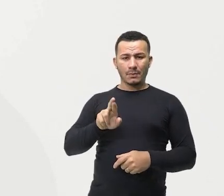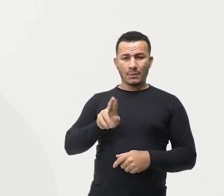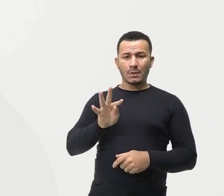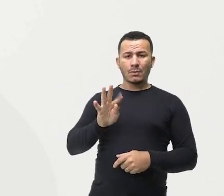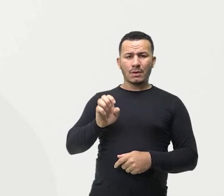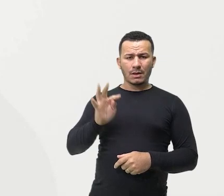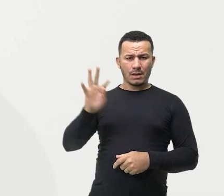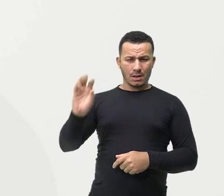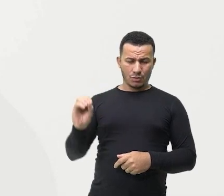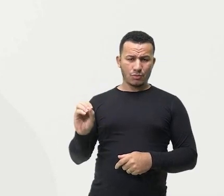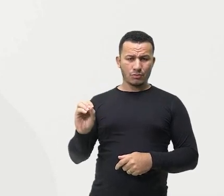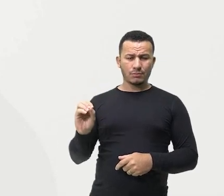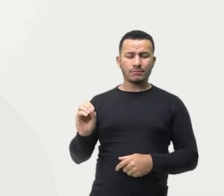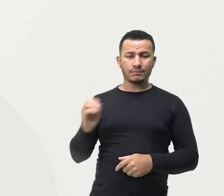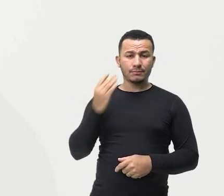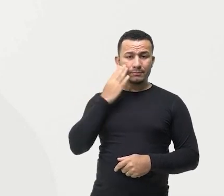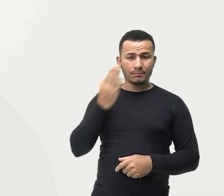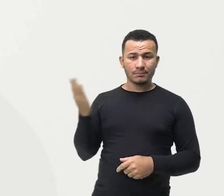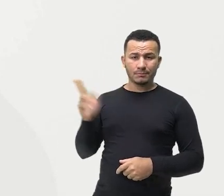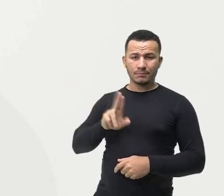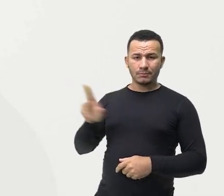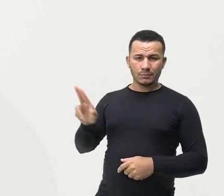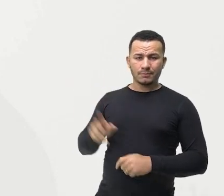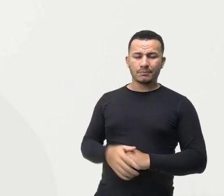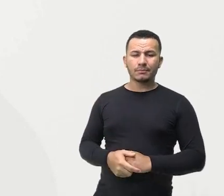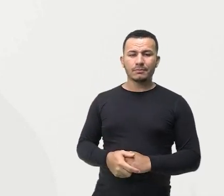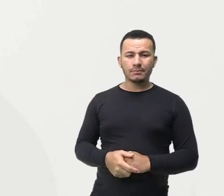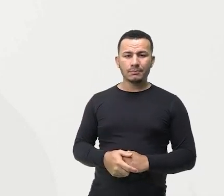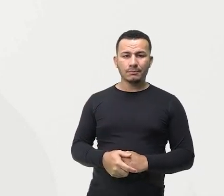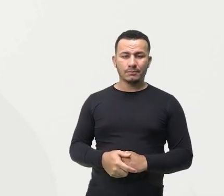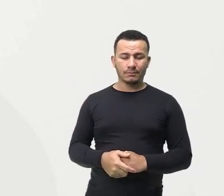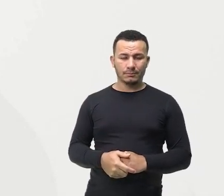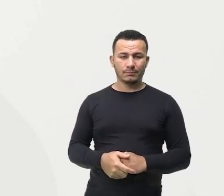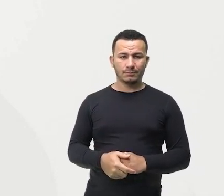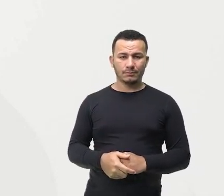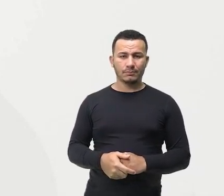certo? Vamos colocar aqui do lado.